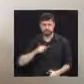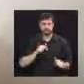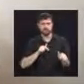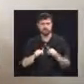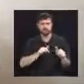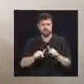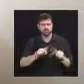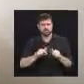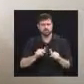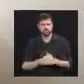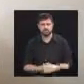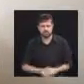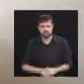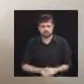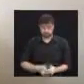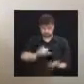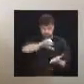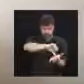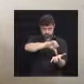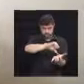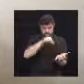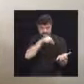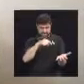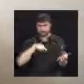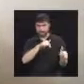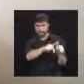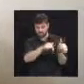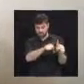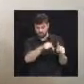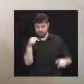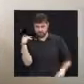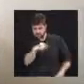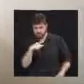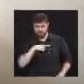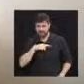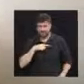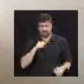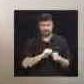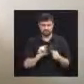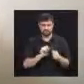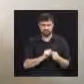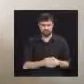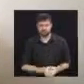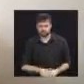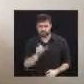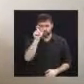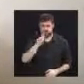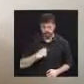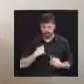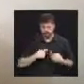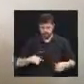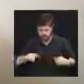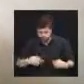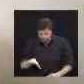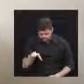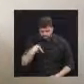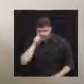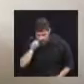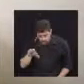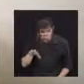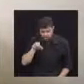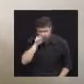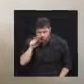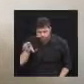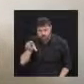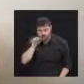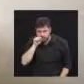trabalho lá da Poli 2, que eu me lembro, que eles fizeram em pacientes asmáticos e o número de